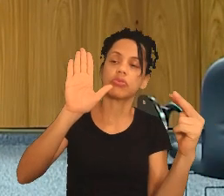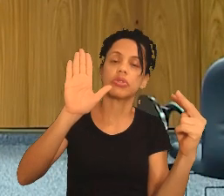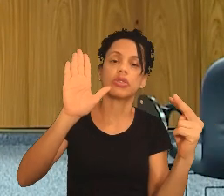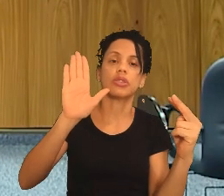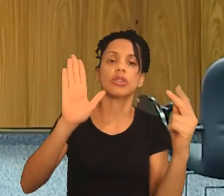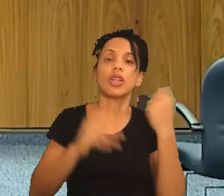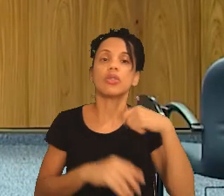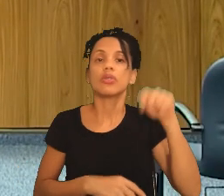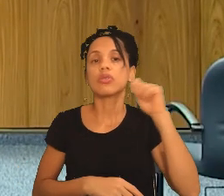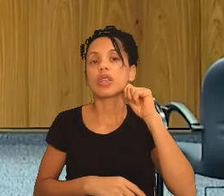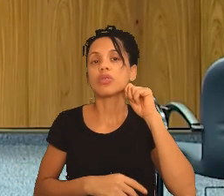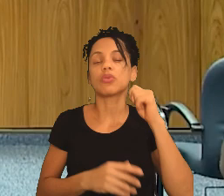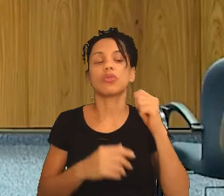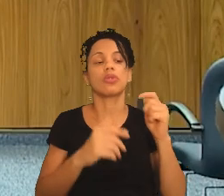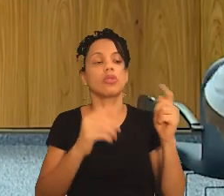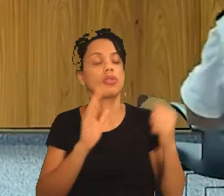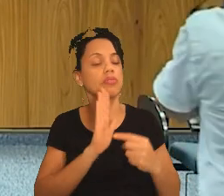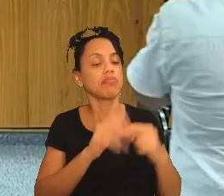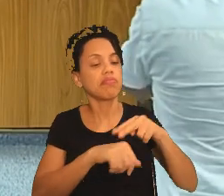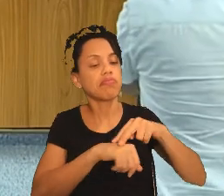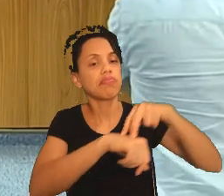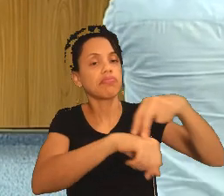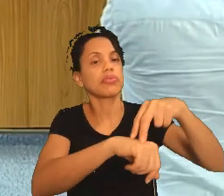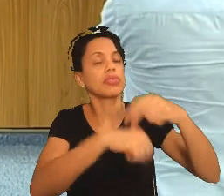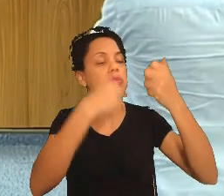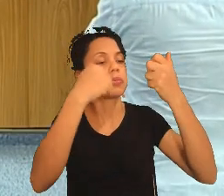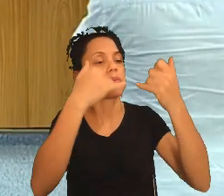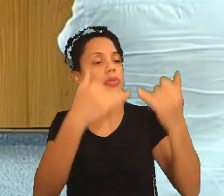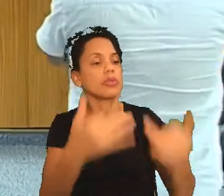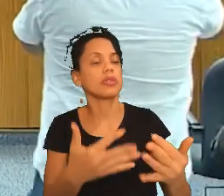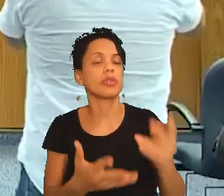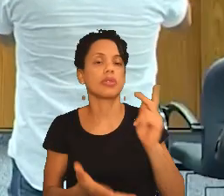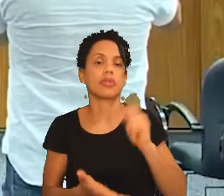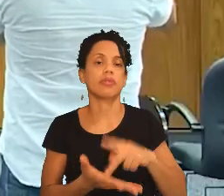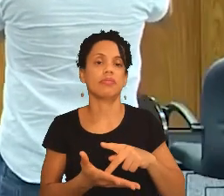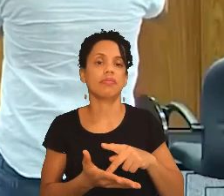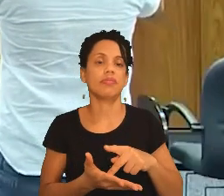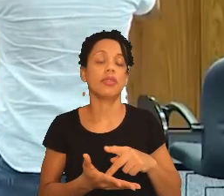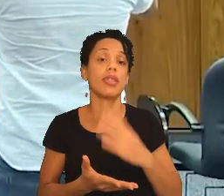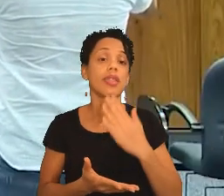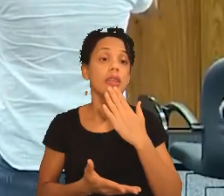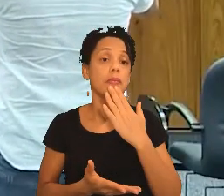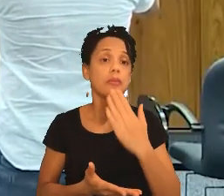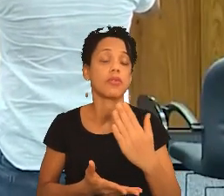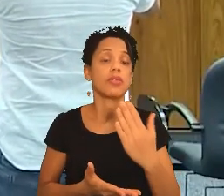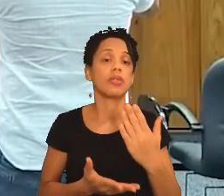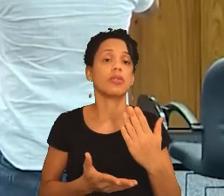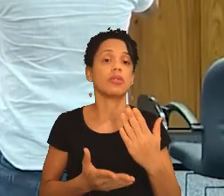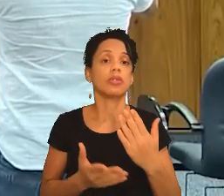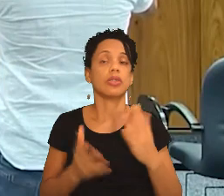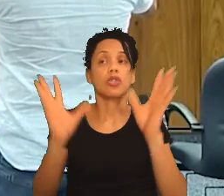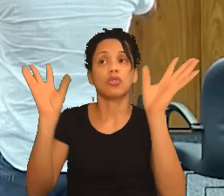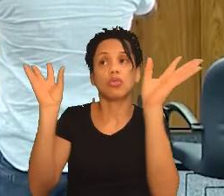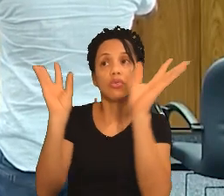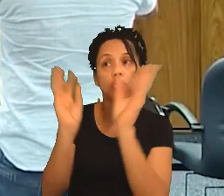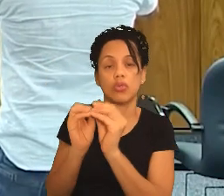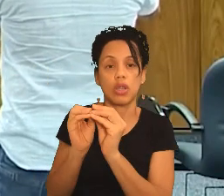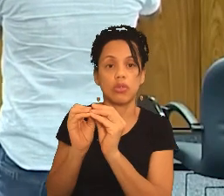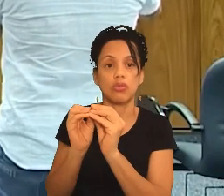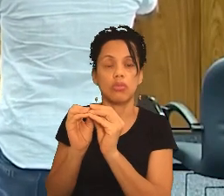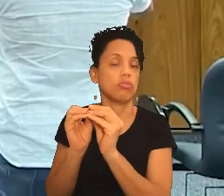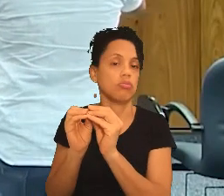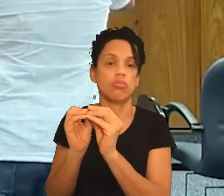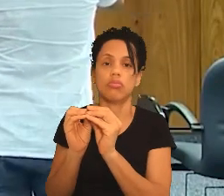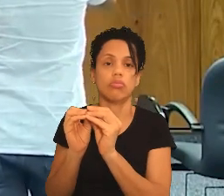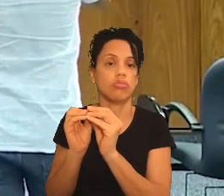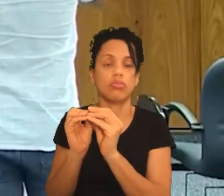ação boa de ler, uma ação, né, mas é acessível, mas nada como as imagens, né, nada como trazer esses atores